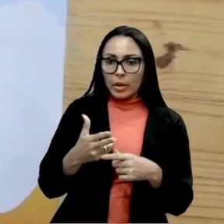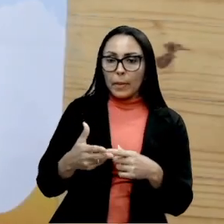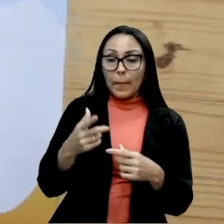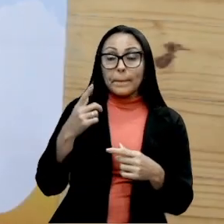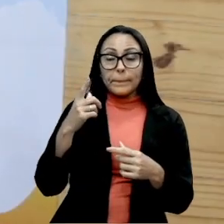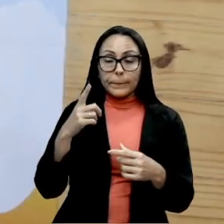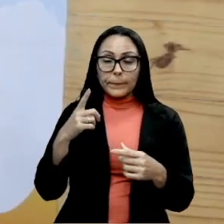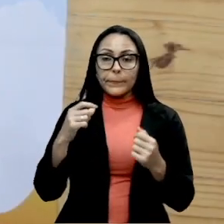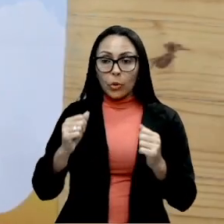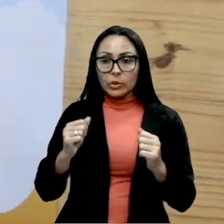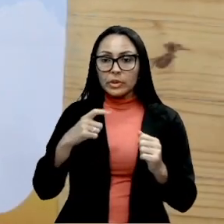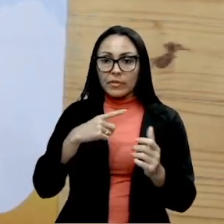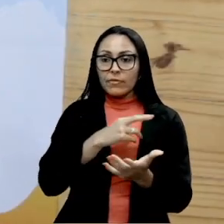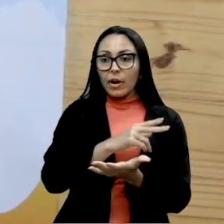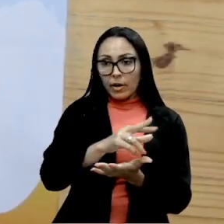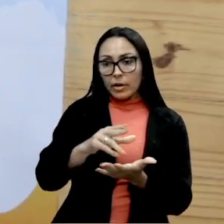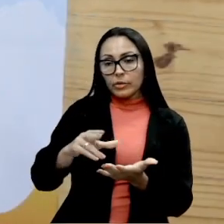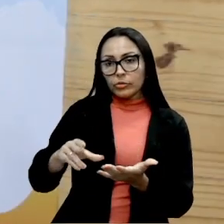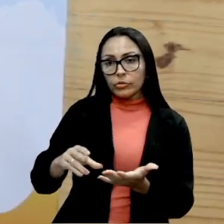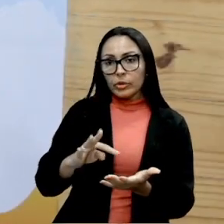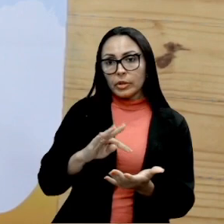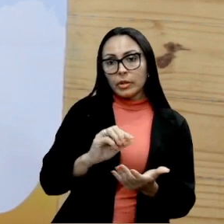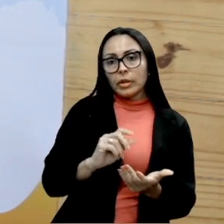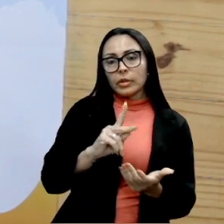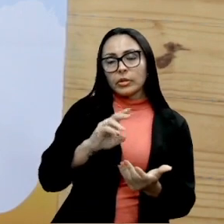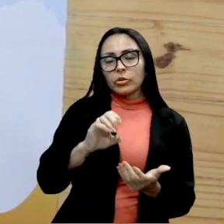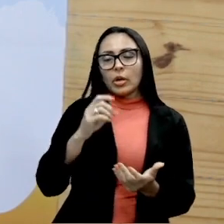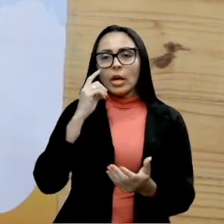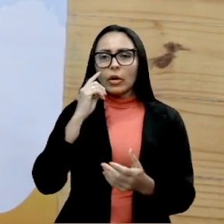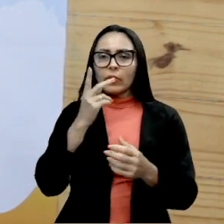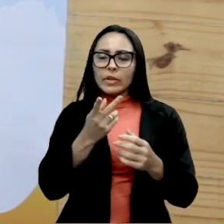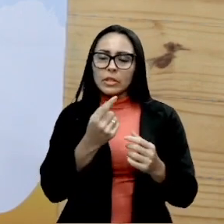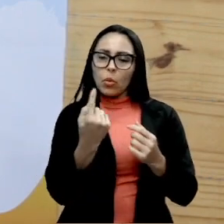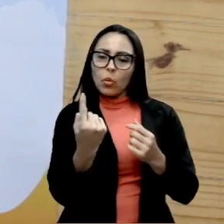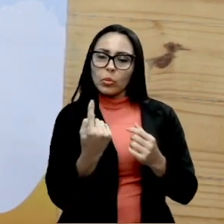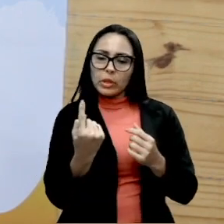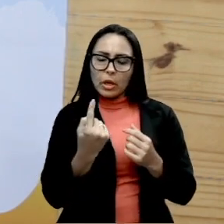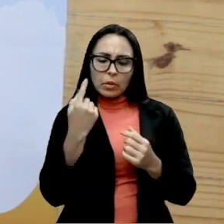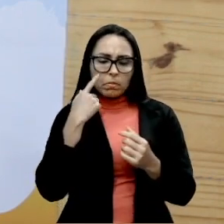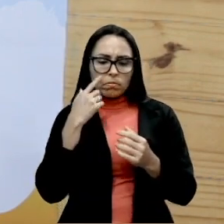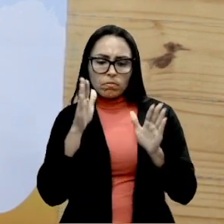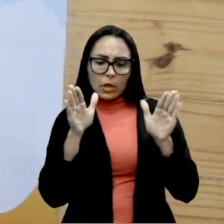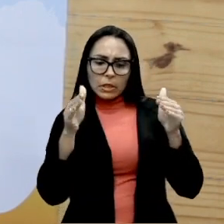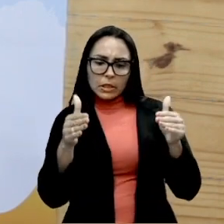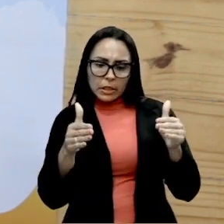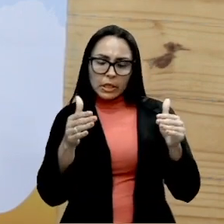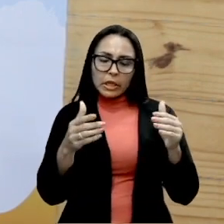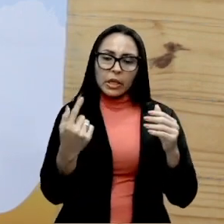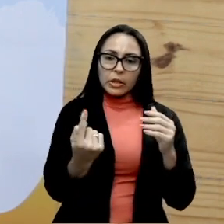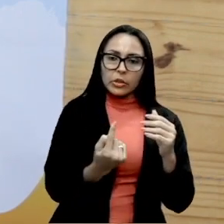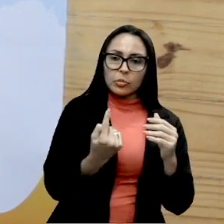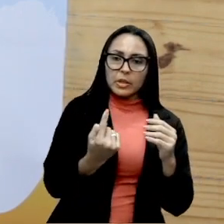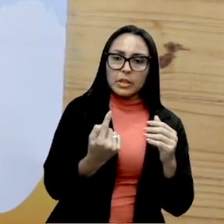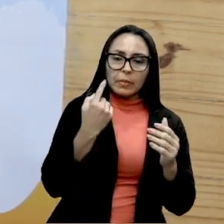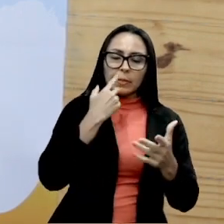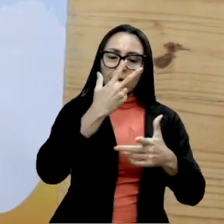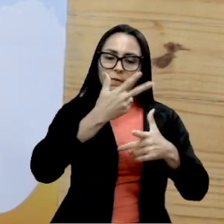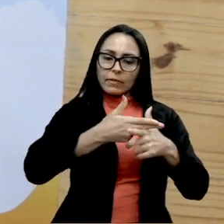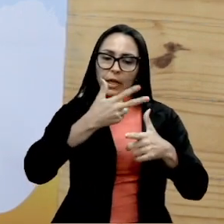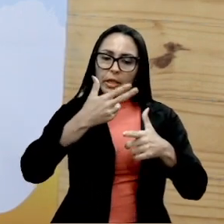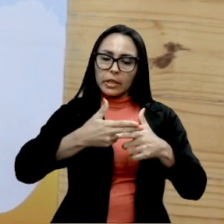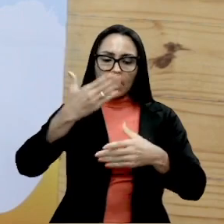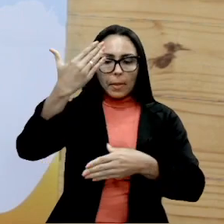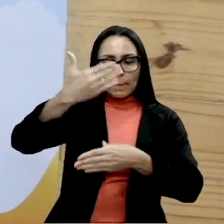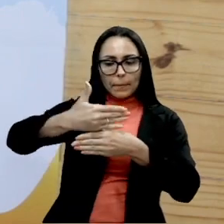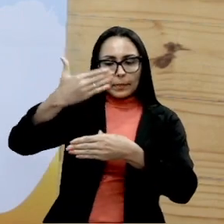takes, certo? É uma gravação única de uma cena específica, enquanto uma cena é composta por uma série de takes que são